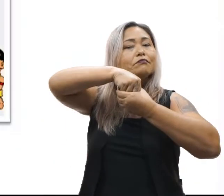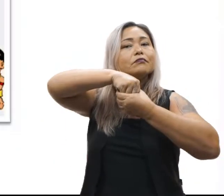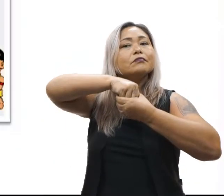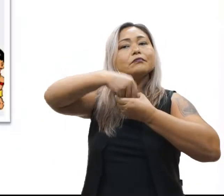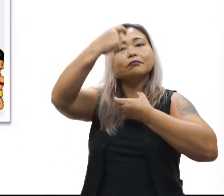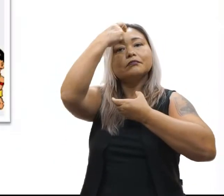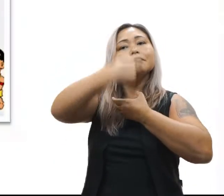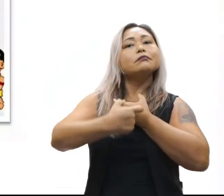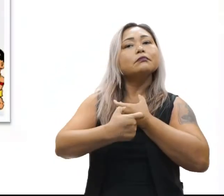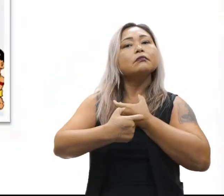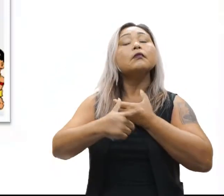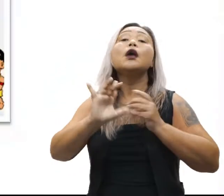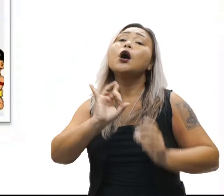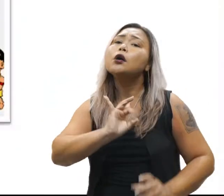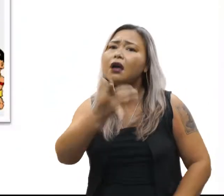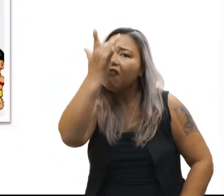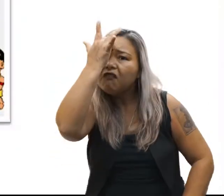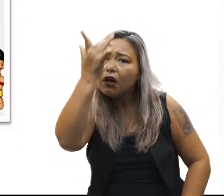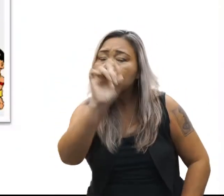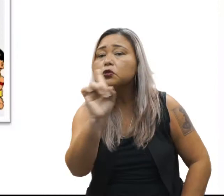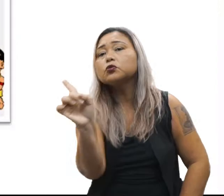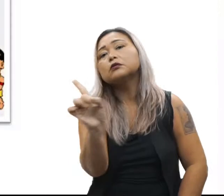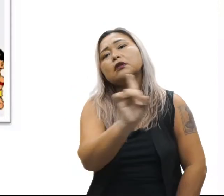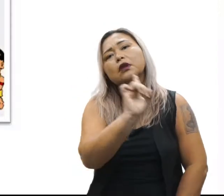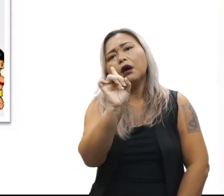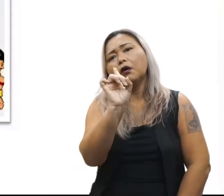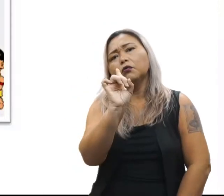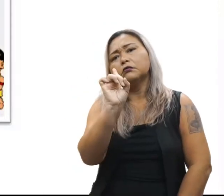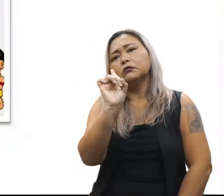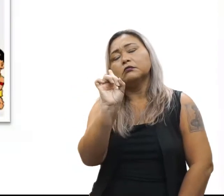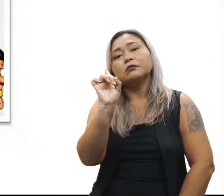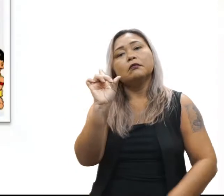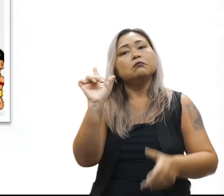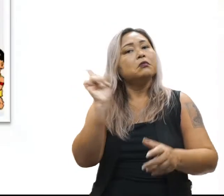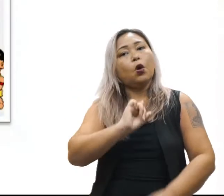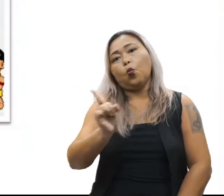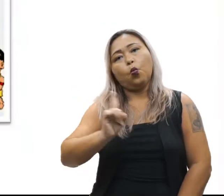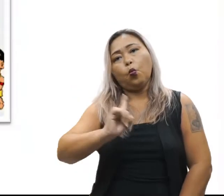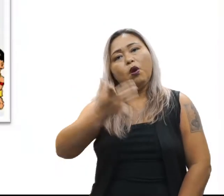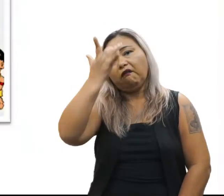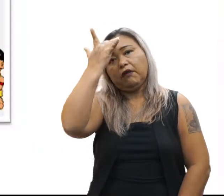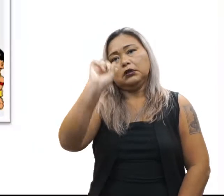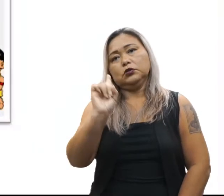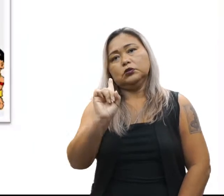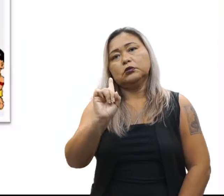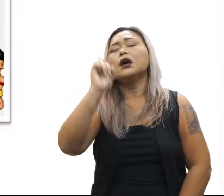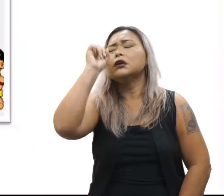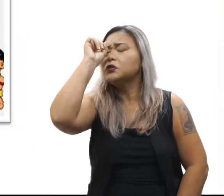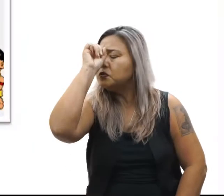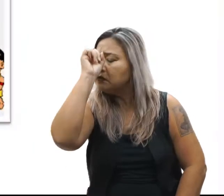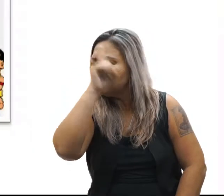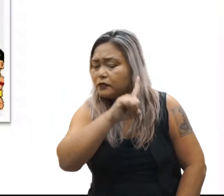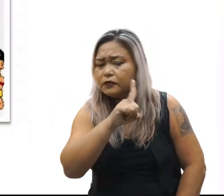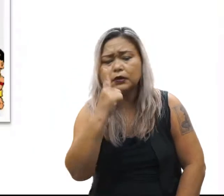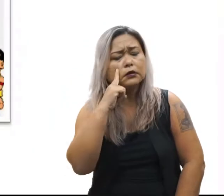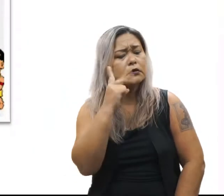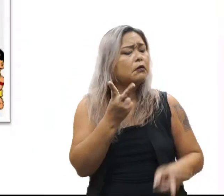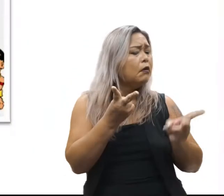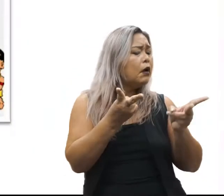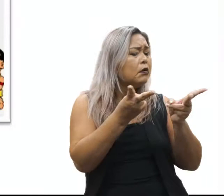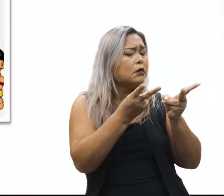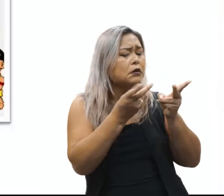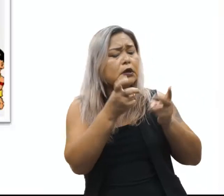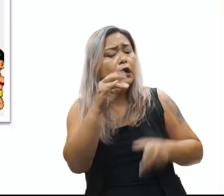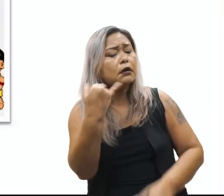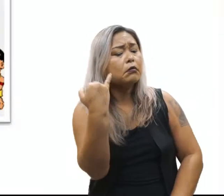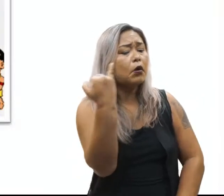Só que é fácil a gente construir isso? Não, não é fácil. É difícil a gente identificar essa